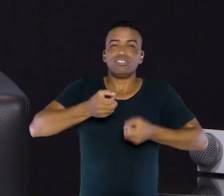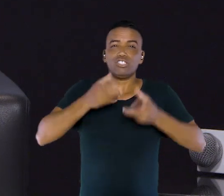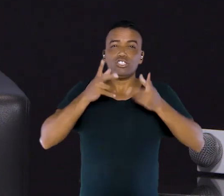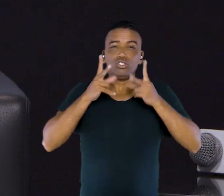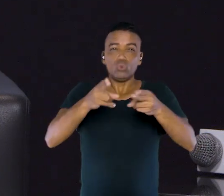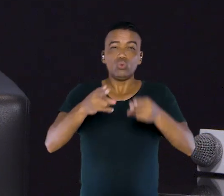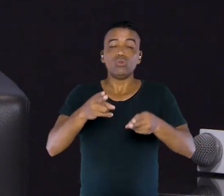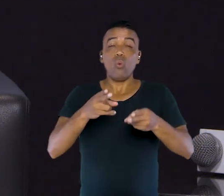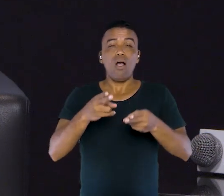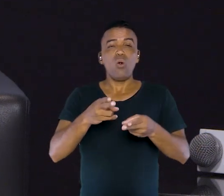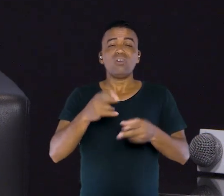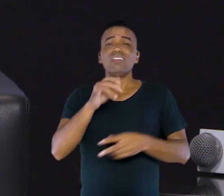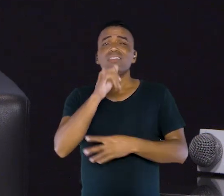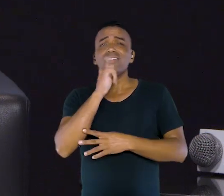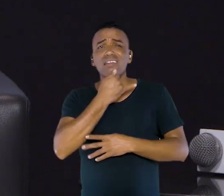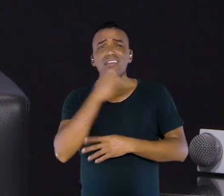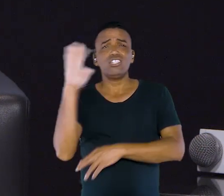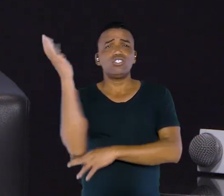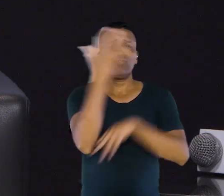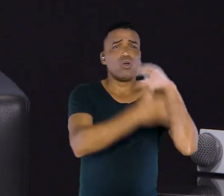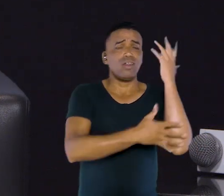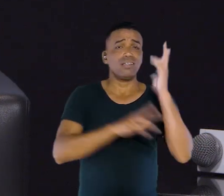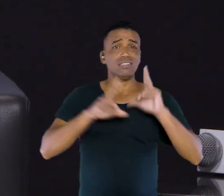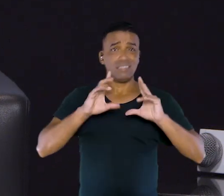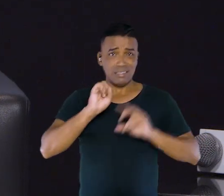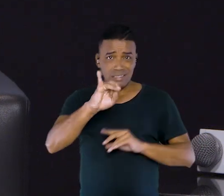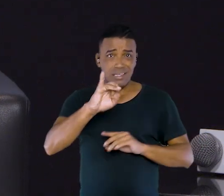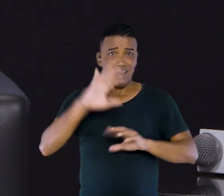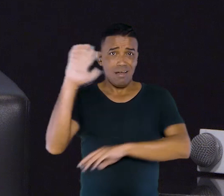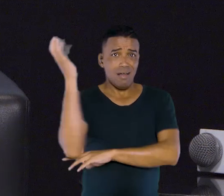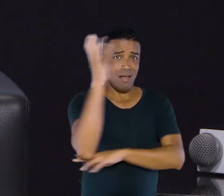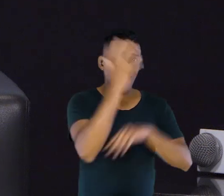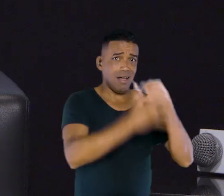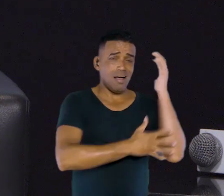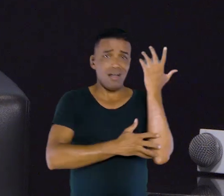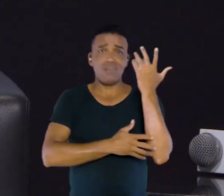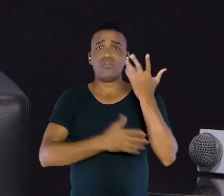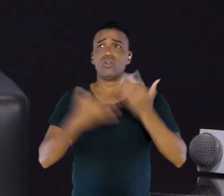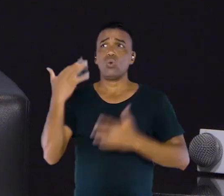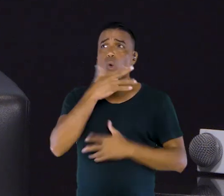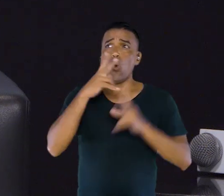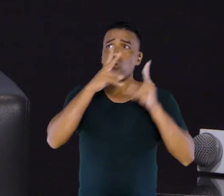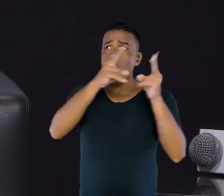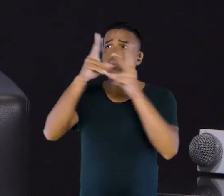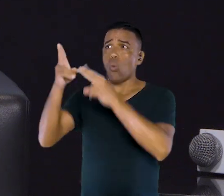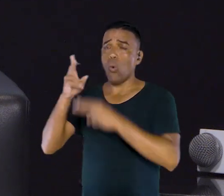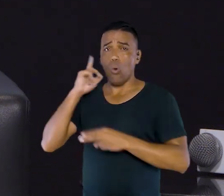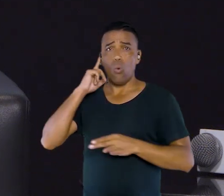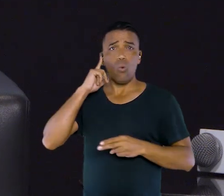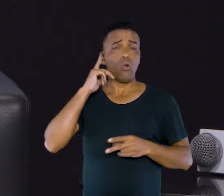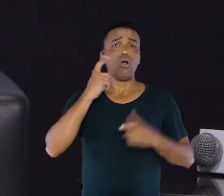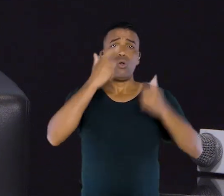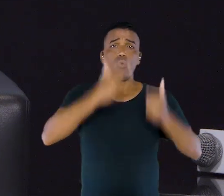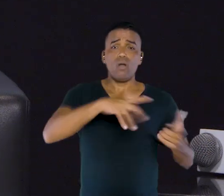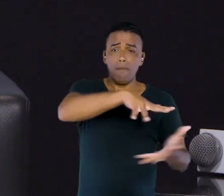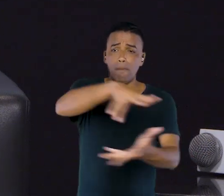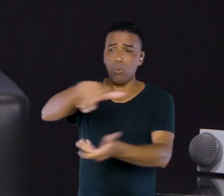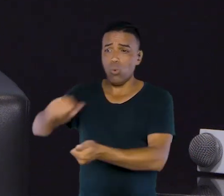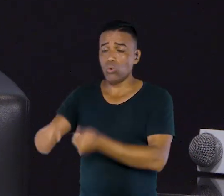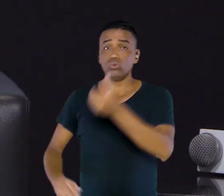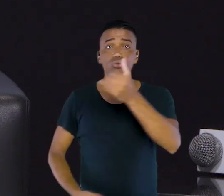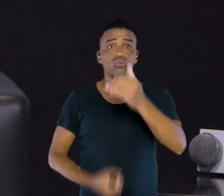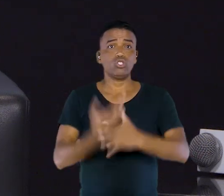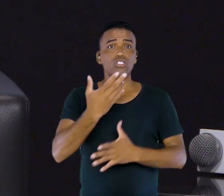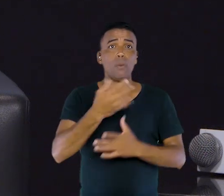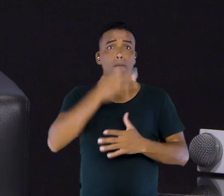mesmo jeito, que triste seria a floresta. Se todas as árvores só tivessem uma única cor, se em todos os lugares da terra só